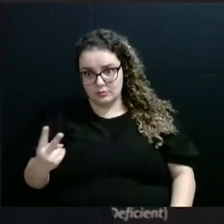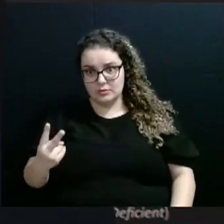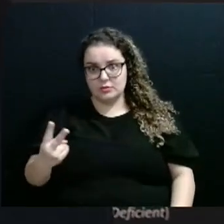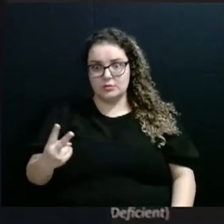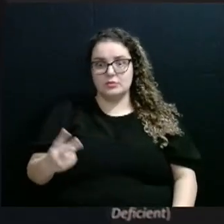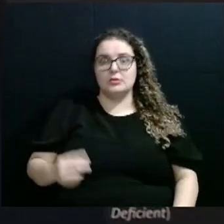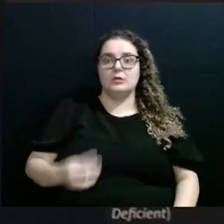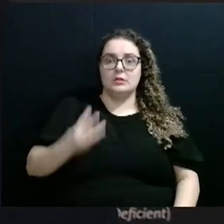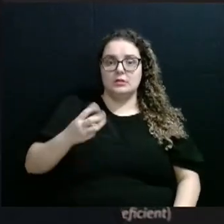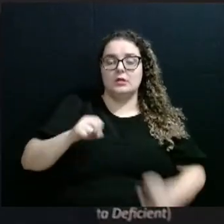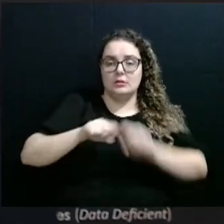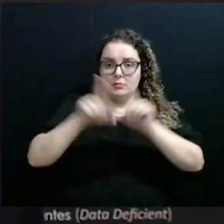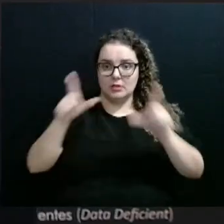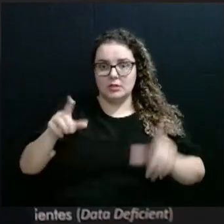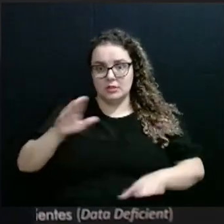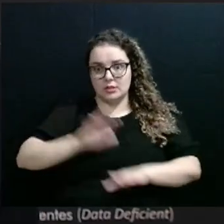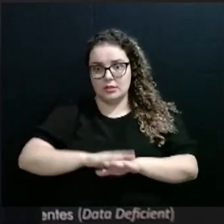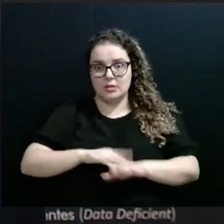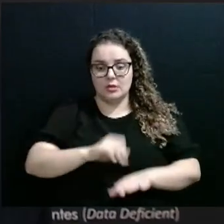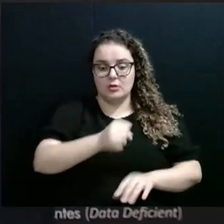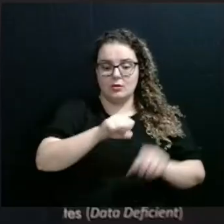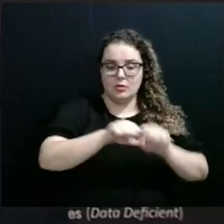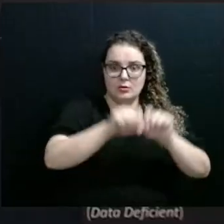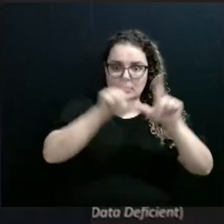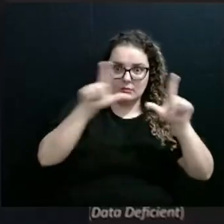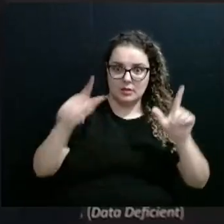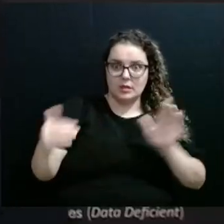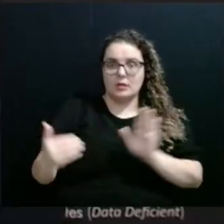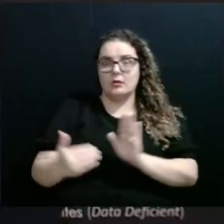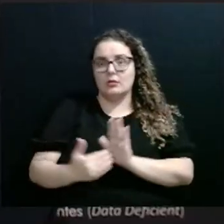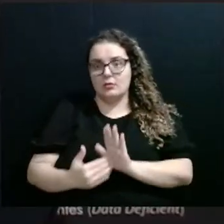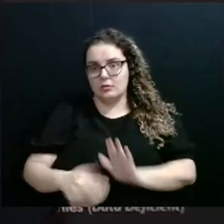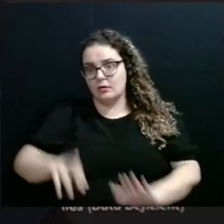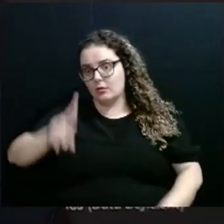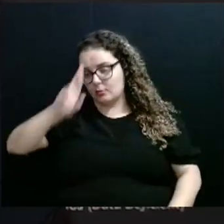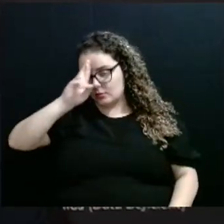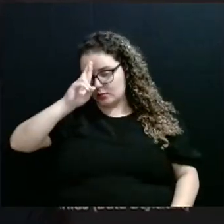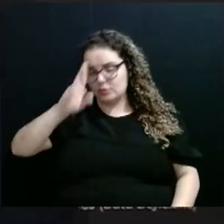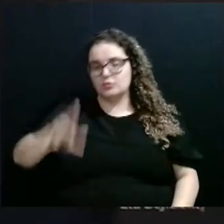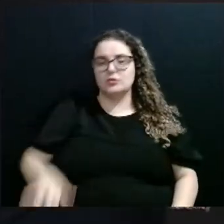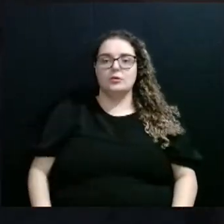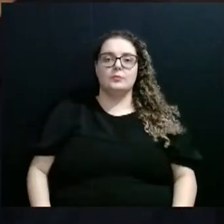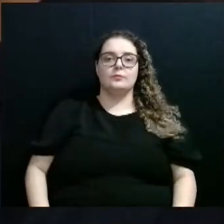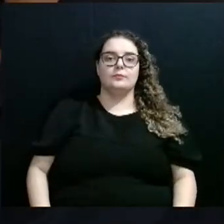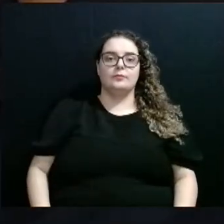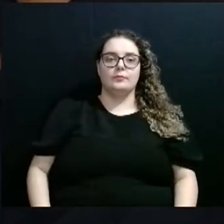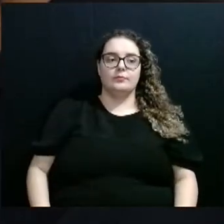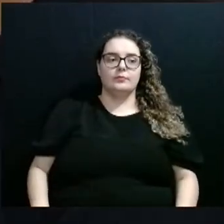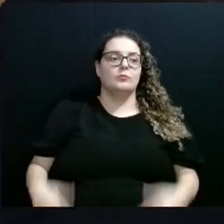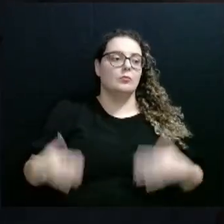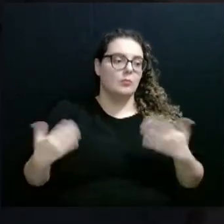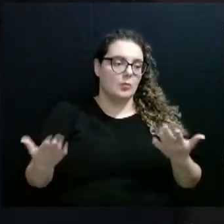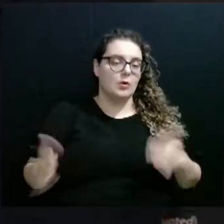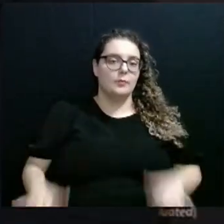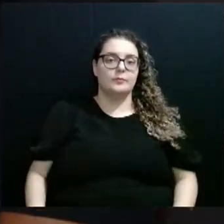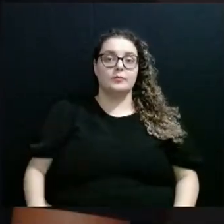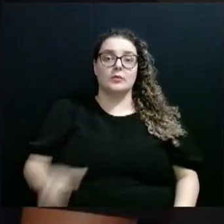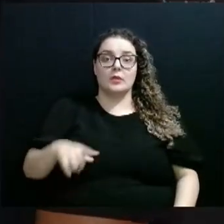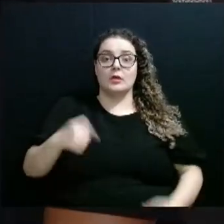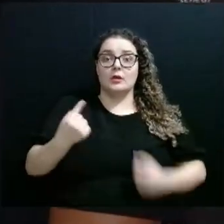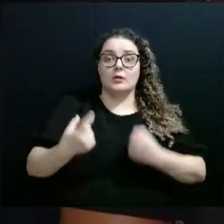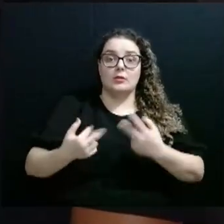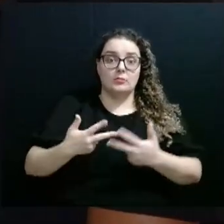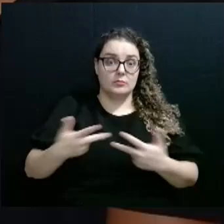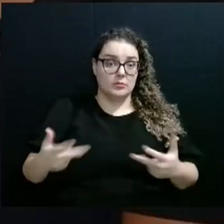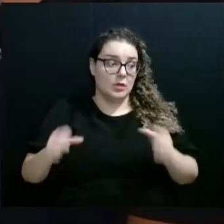atividades, começa às 8 da manhã e vai até o meio-dia. Bom, tem aqui algumas coisas que podem, inclusive,